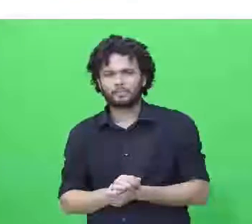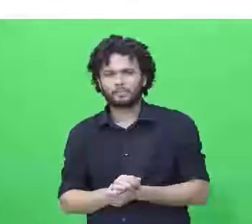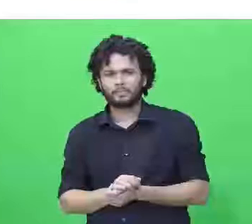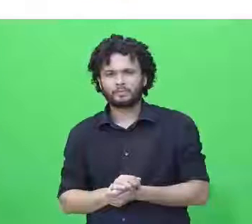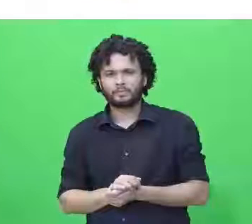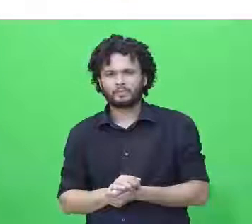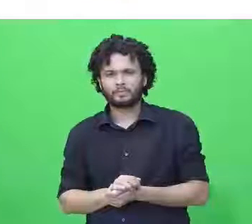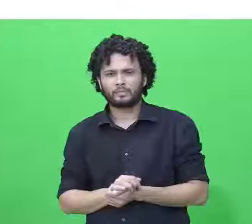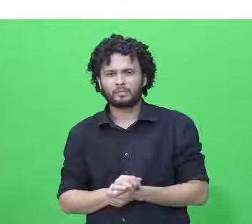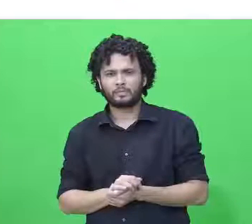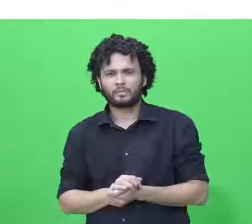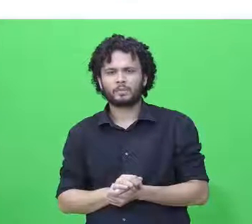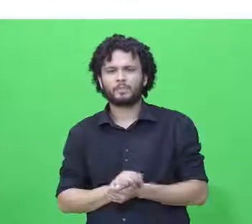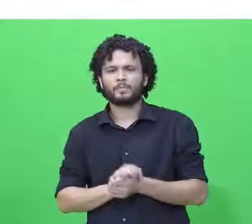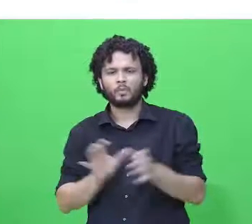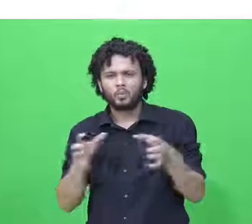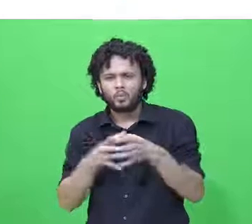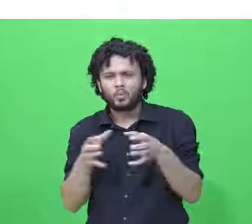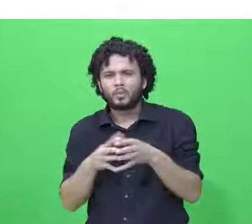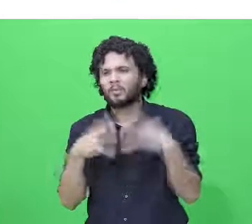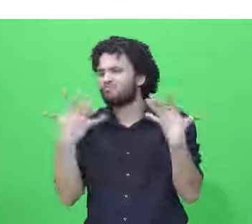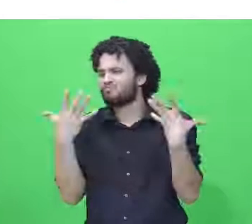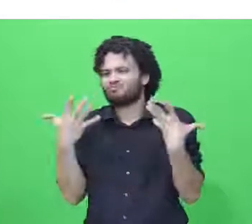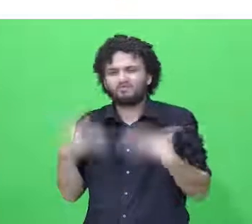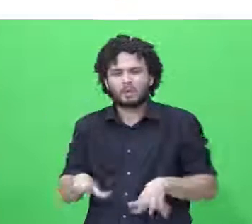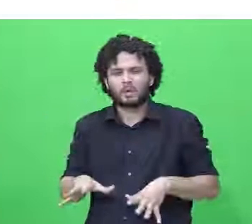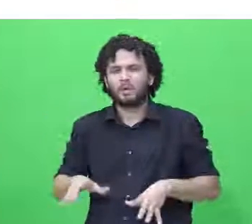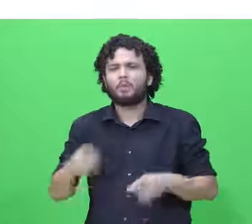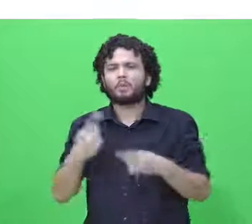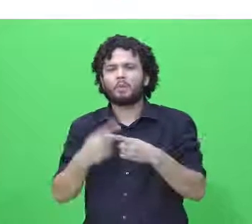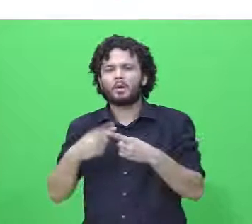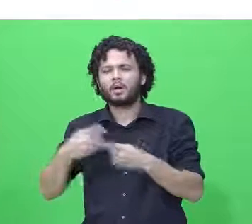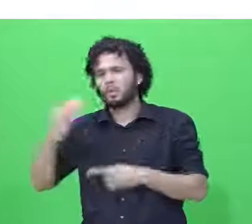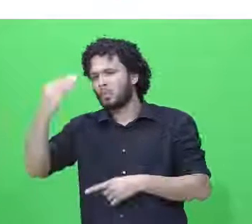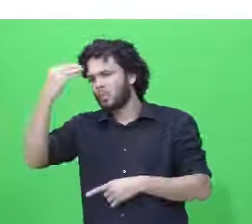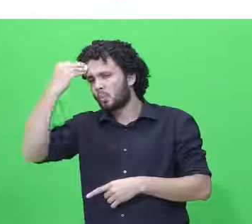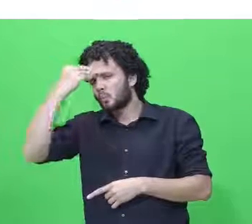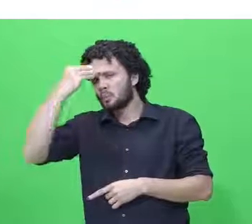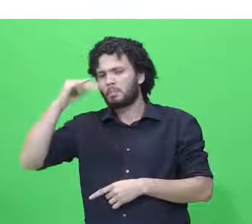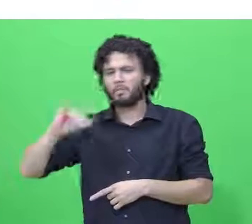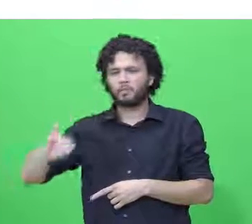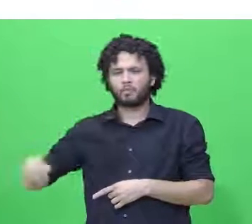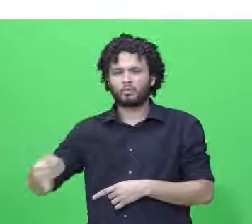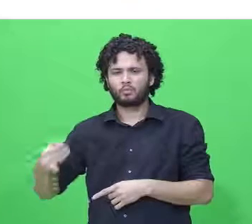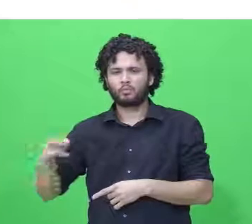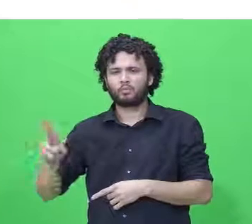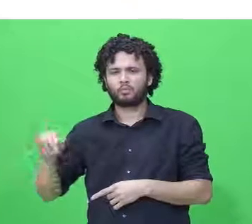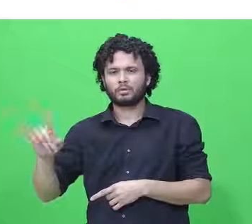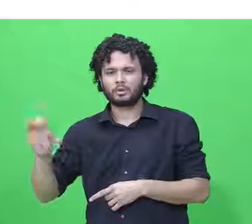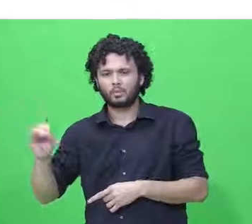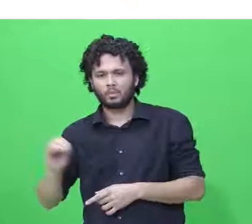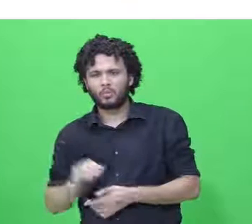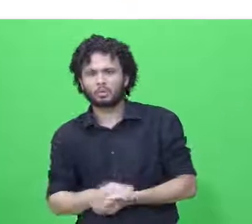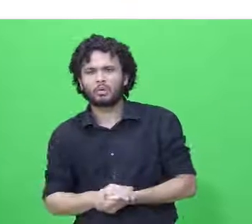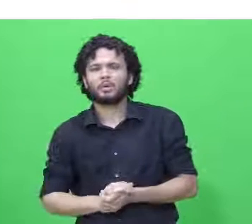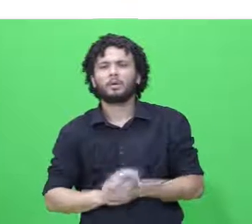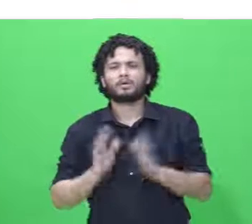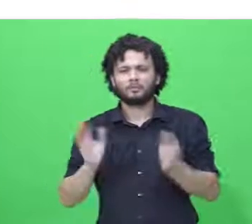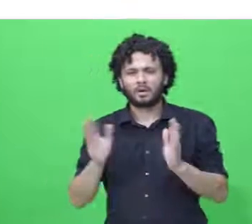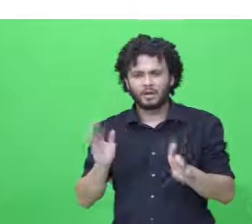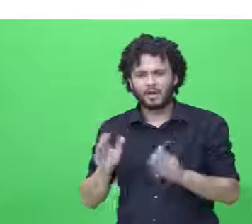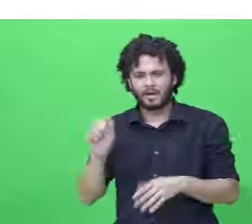Muitos integralistas eram antissemitas e culpavam os judeus pelo atraso do Brasil. Apelando para o nacionalismo exagerado, a